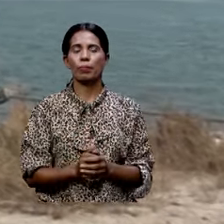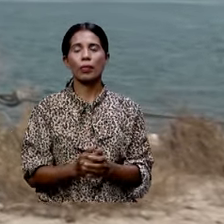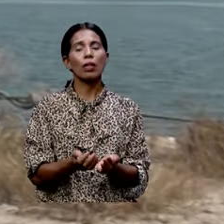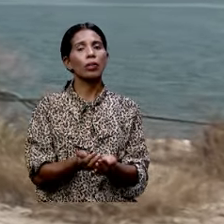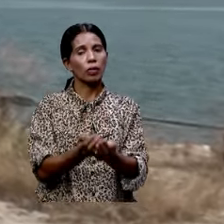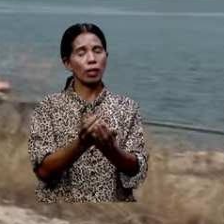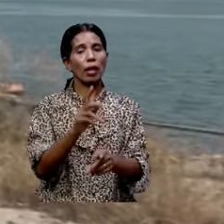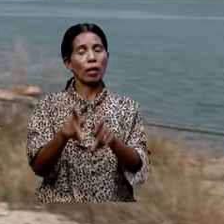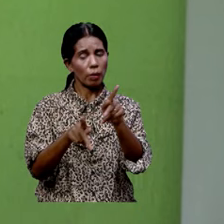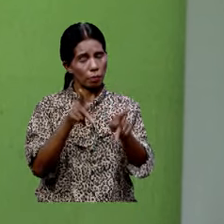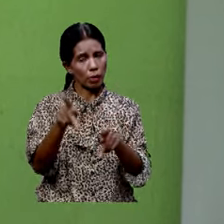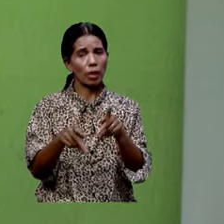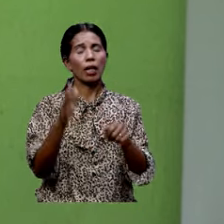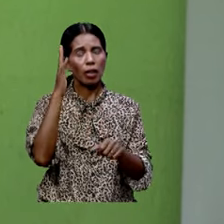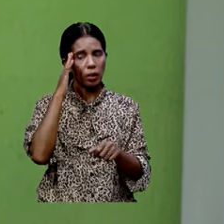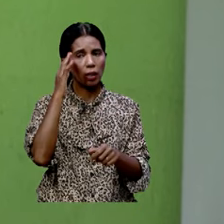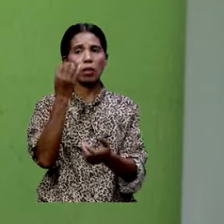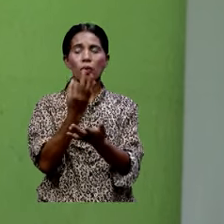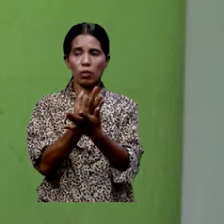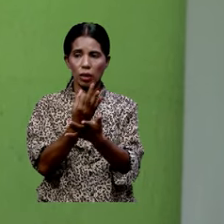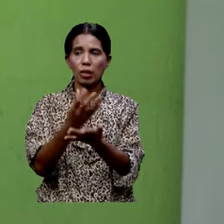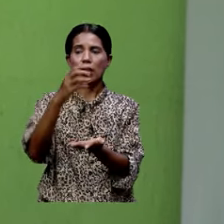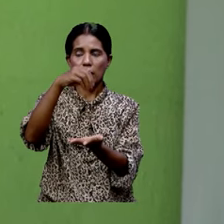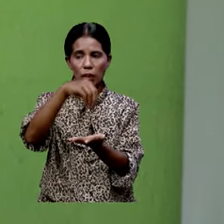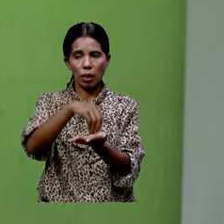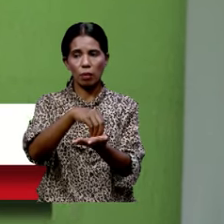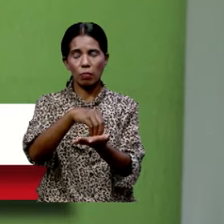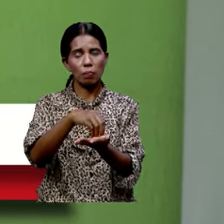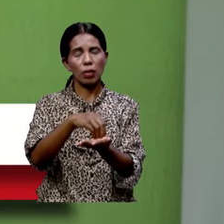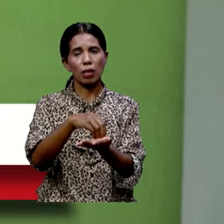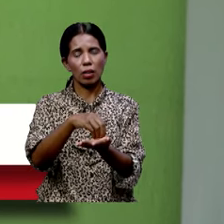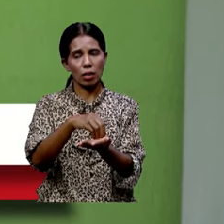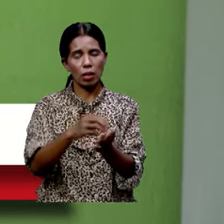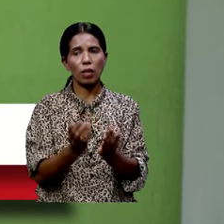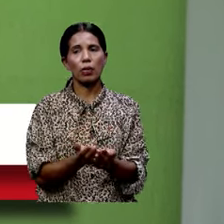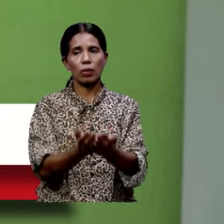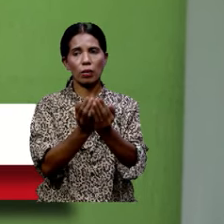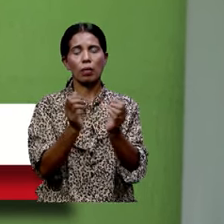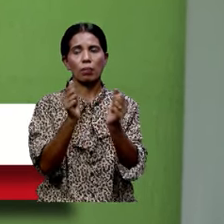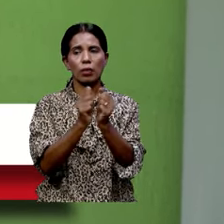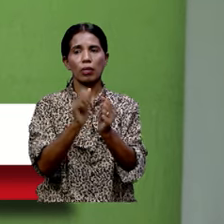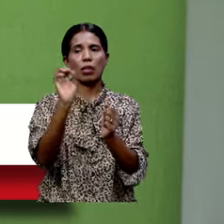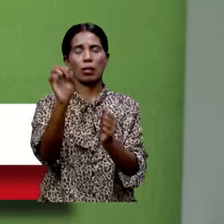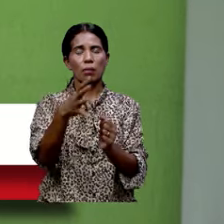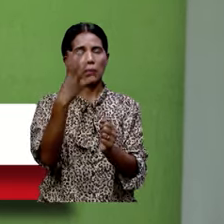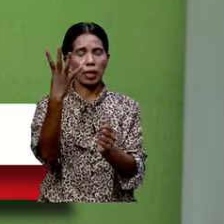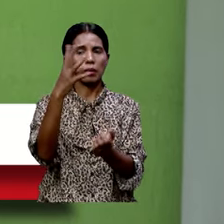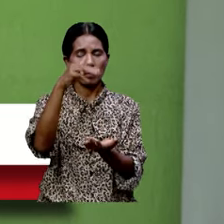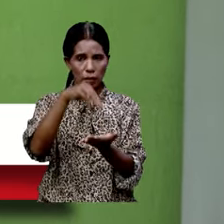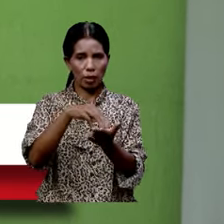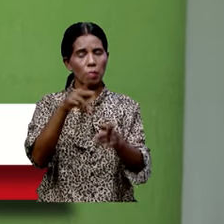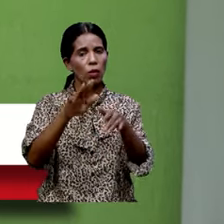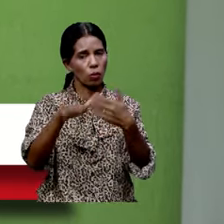hatene, osam ida aloca ba a tua ranza ve Roak Solo nene, iha a 14 milhão ne, ne mo tutu